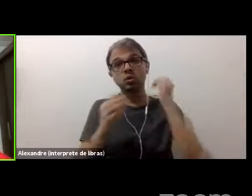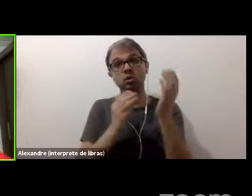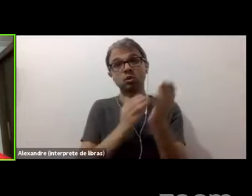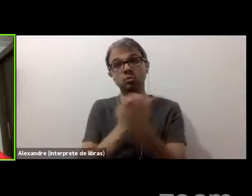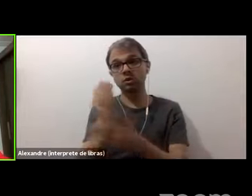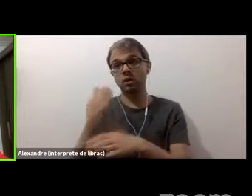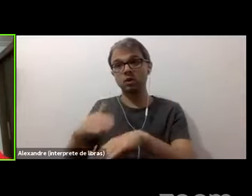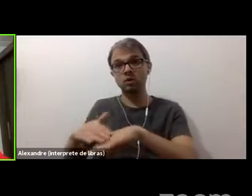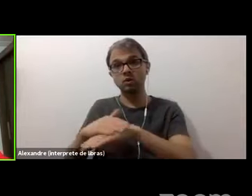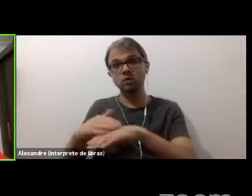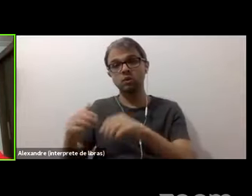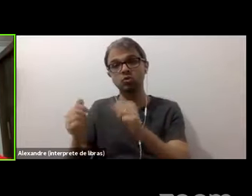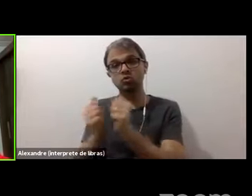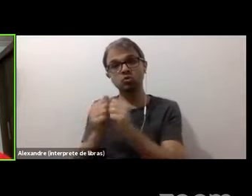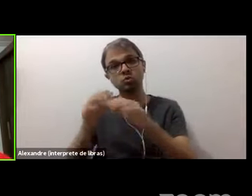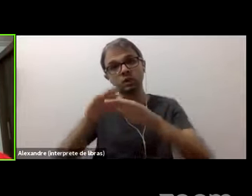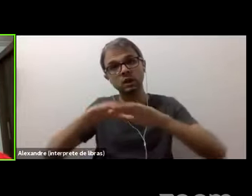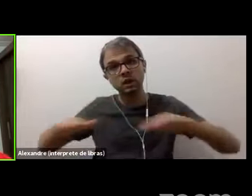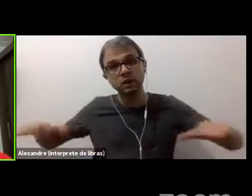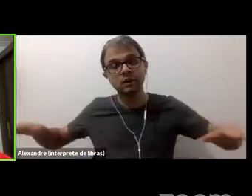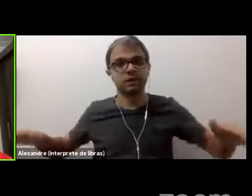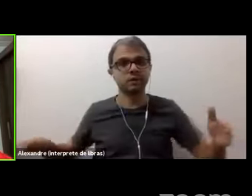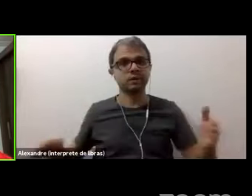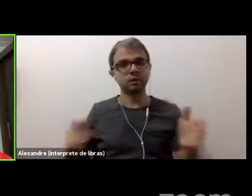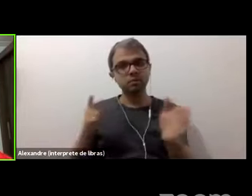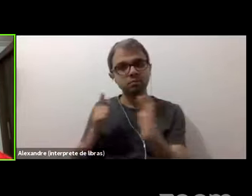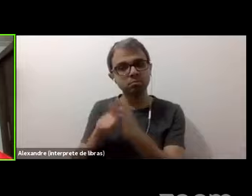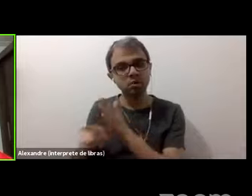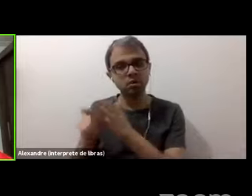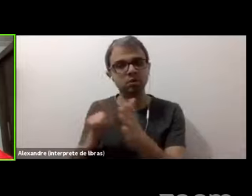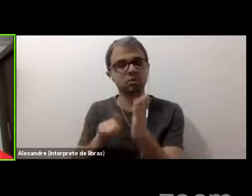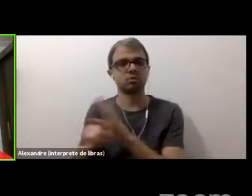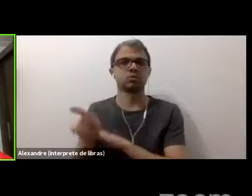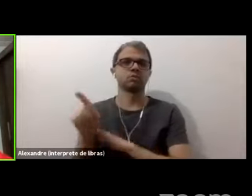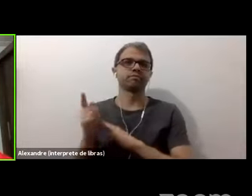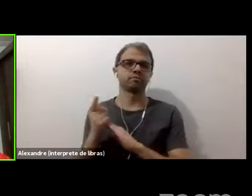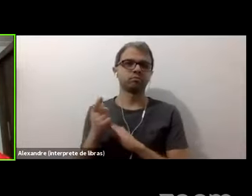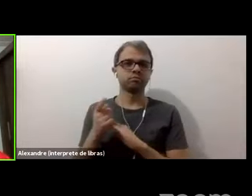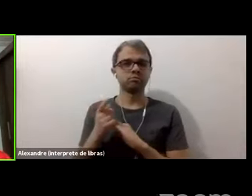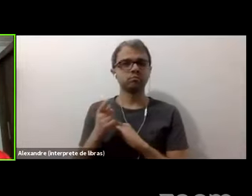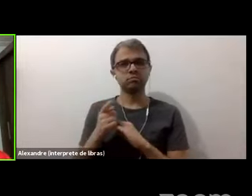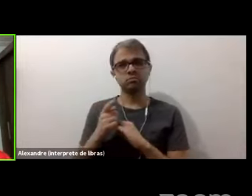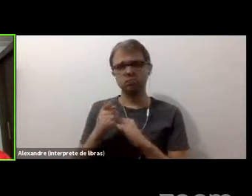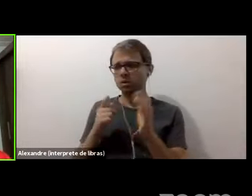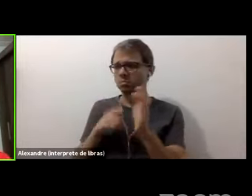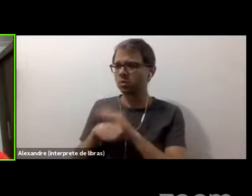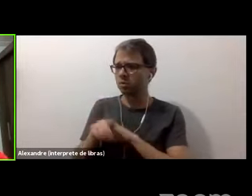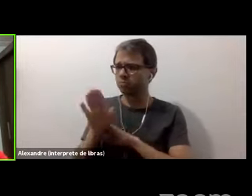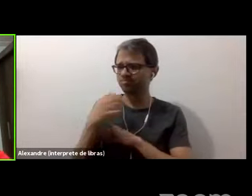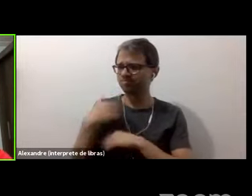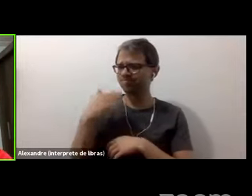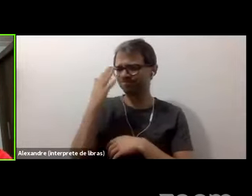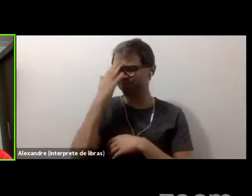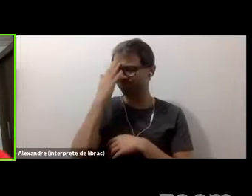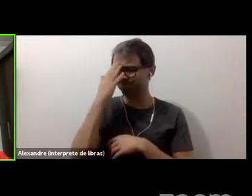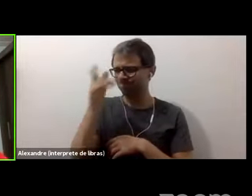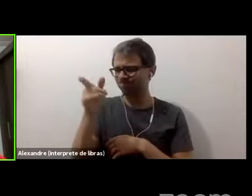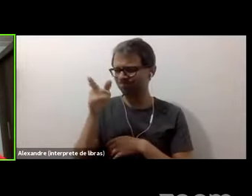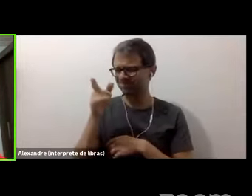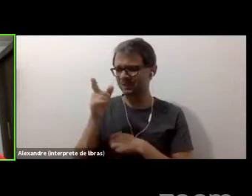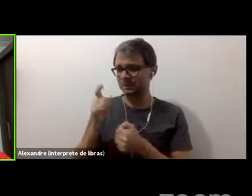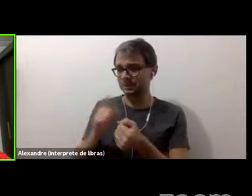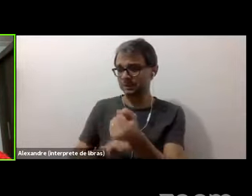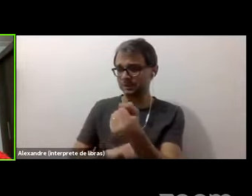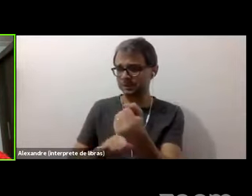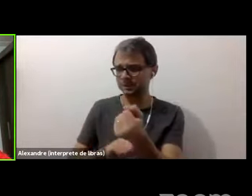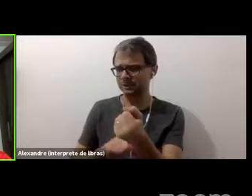pontuando sobre isso, né? Esclarecer para ela esse sentimento, olha, eu sei que você está brava, eu sei que você está com raiva, eu sei que está